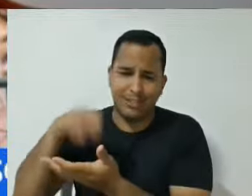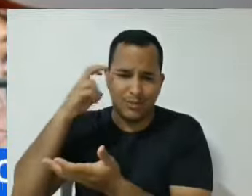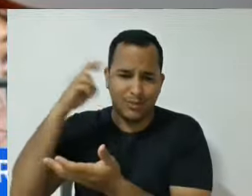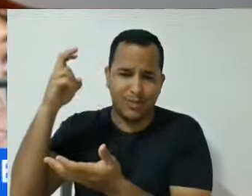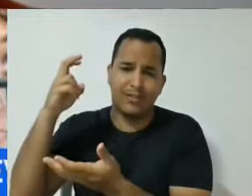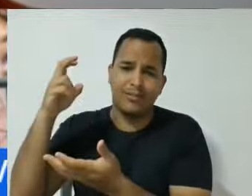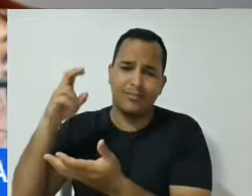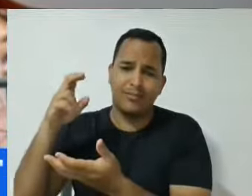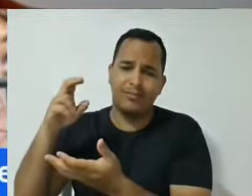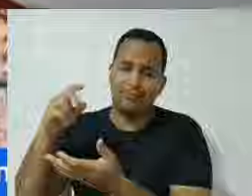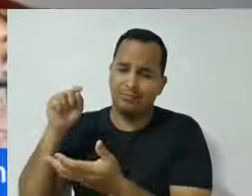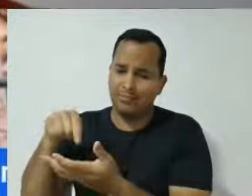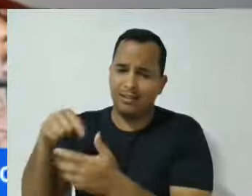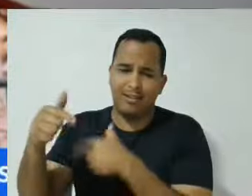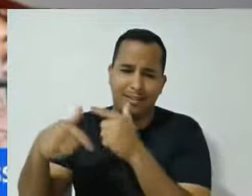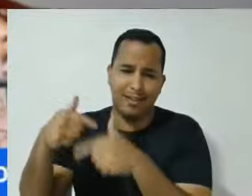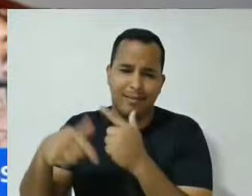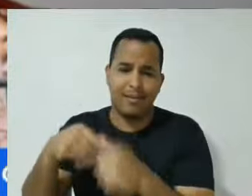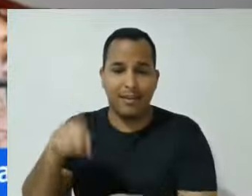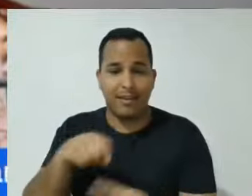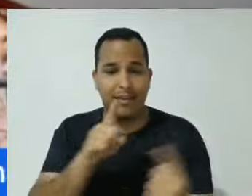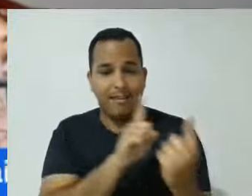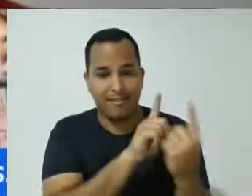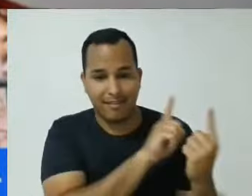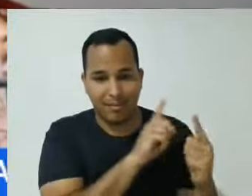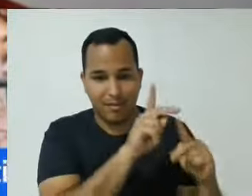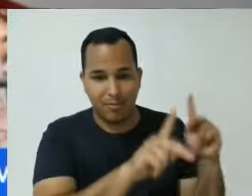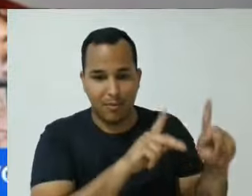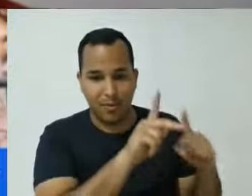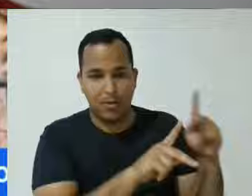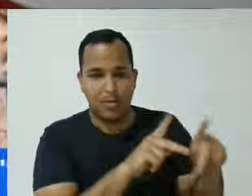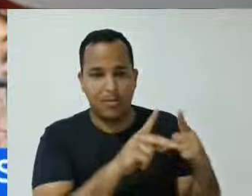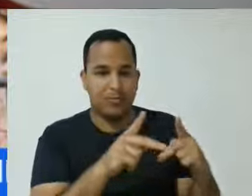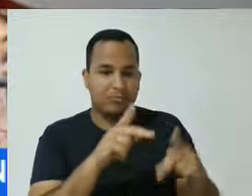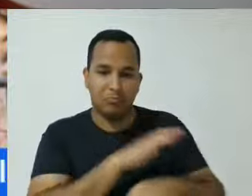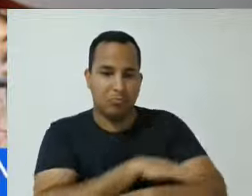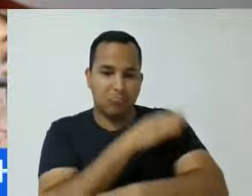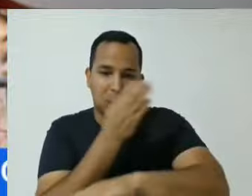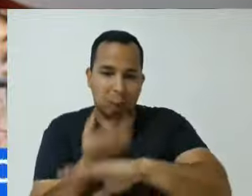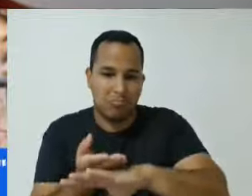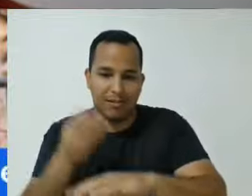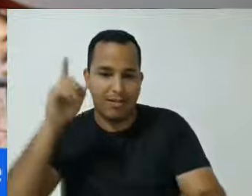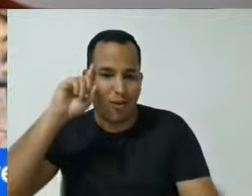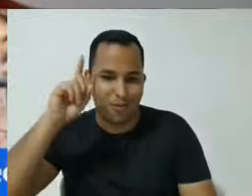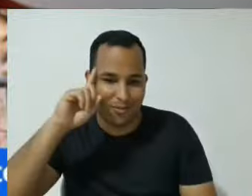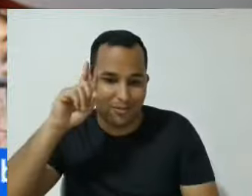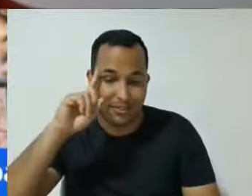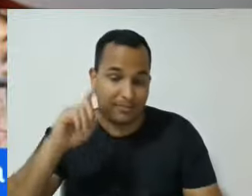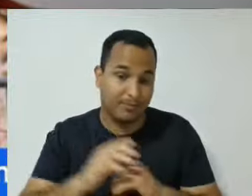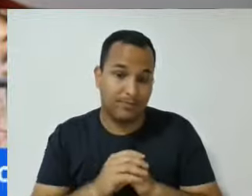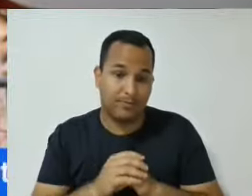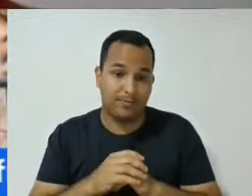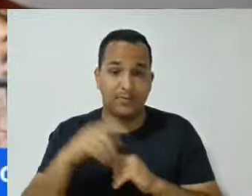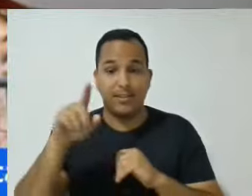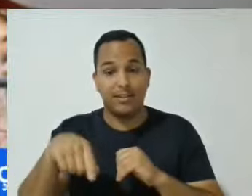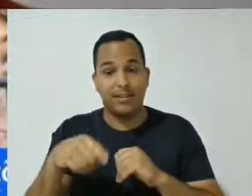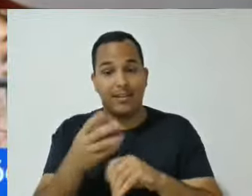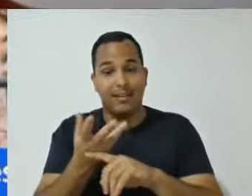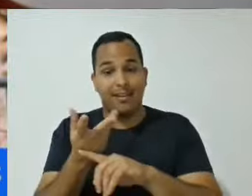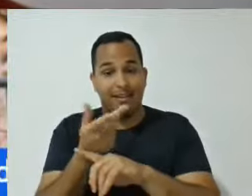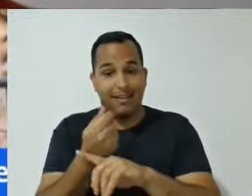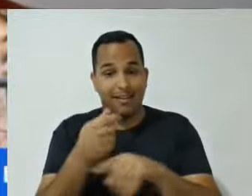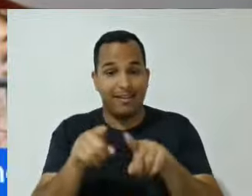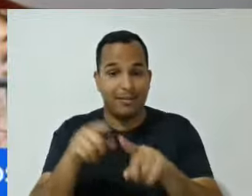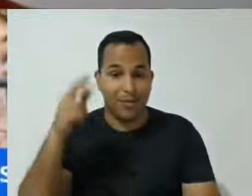tem o atendimento ao público, né, o tempo inteiro, o dia inteiro, todos os dias, e arte e cultura, né, fruição de